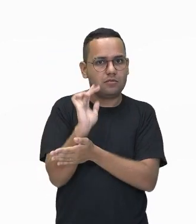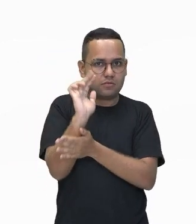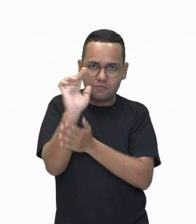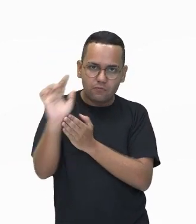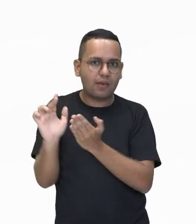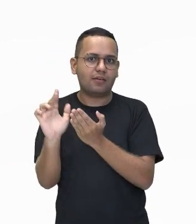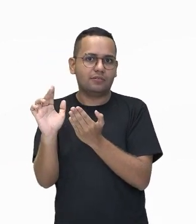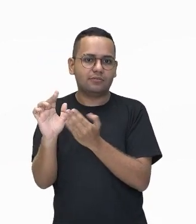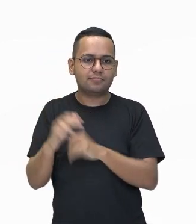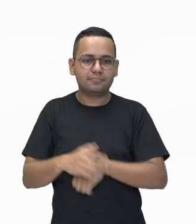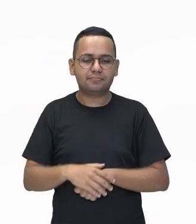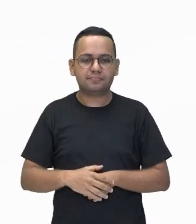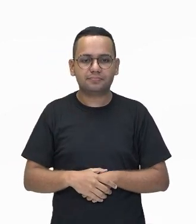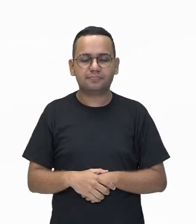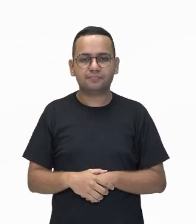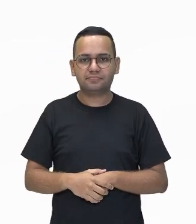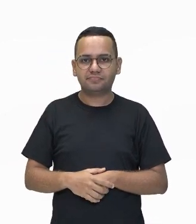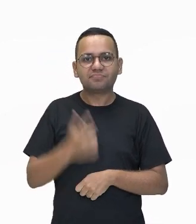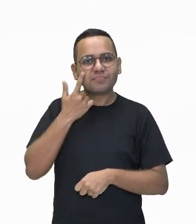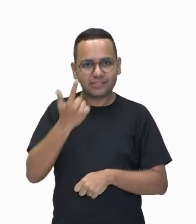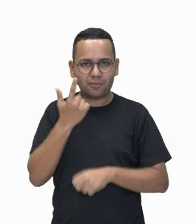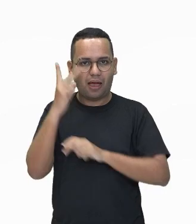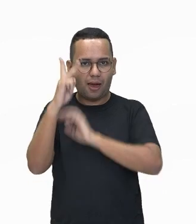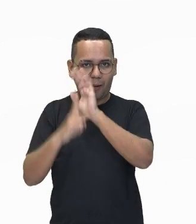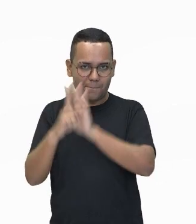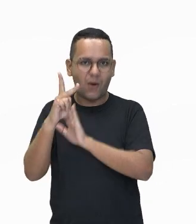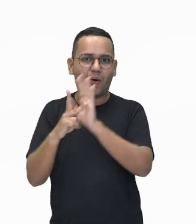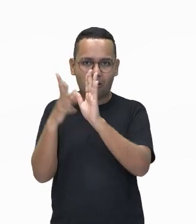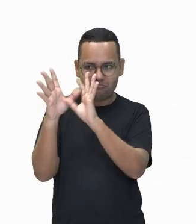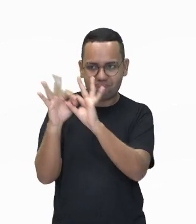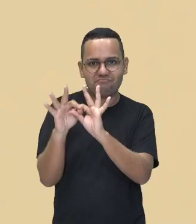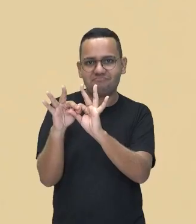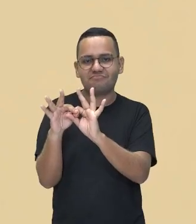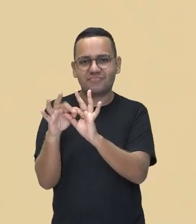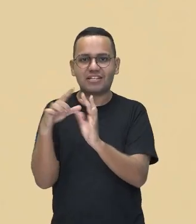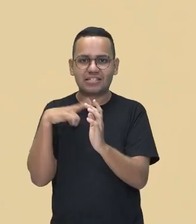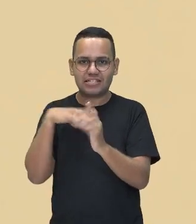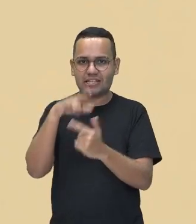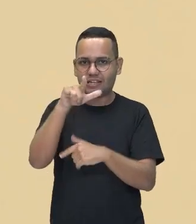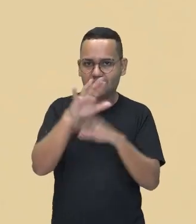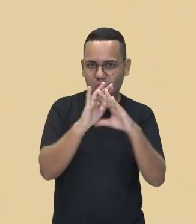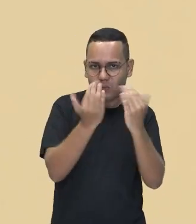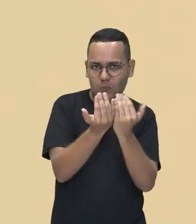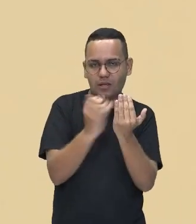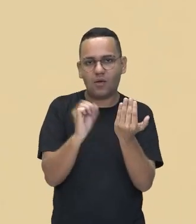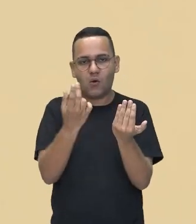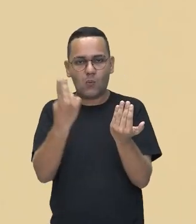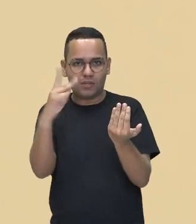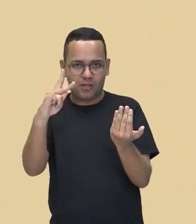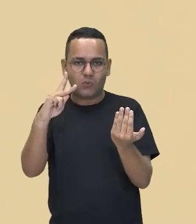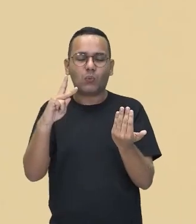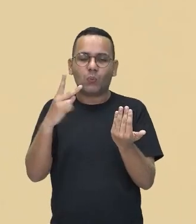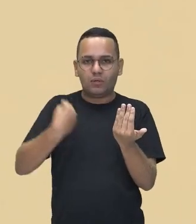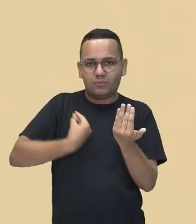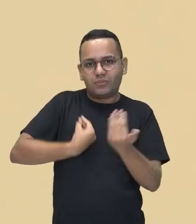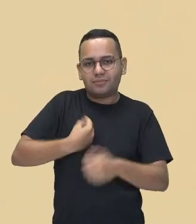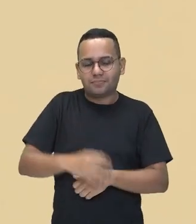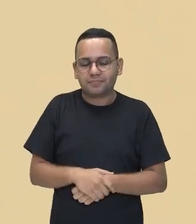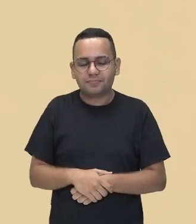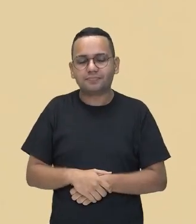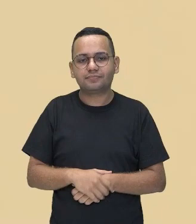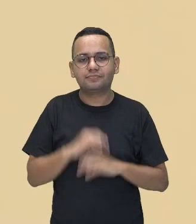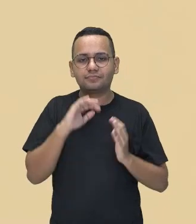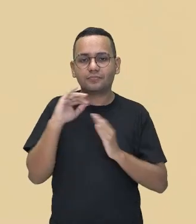importância aí dos projetos integradores para a tua comunidade, para a tua vida, tá? Você agora é aquela pessoa que